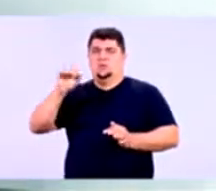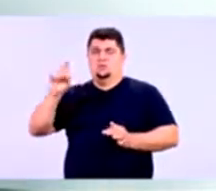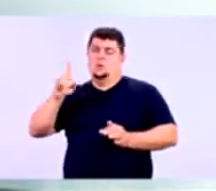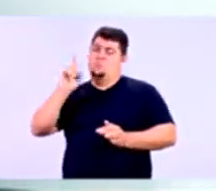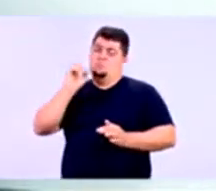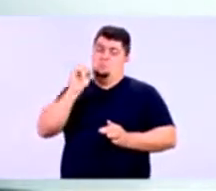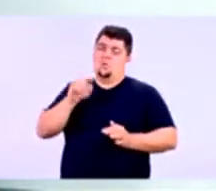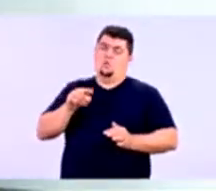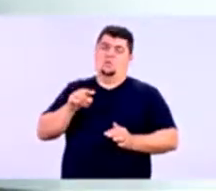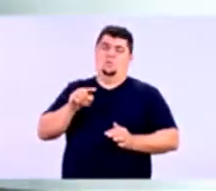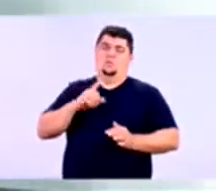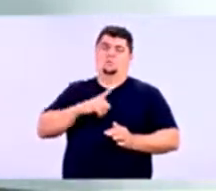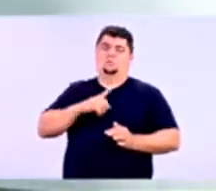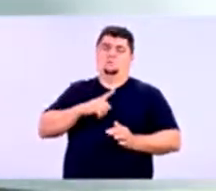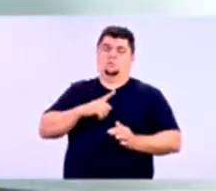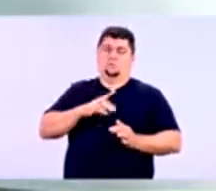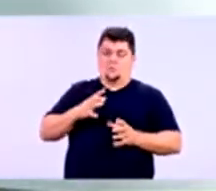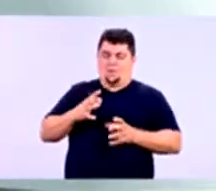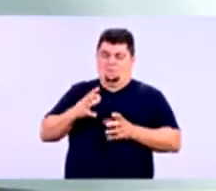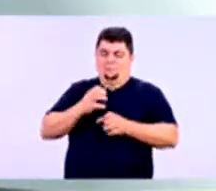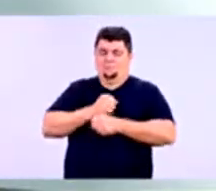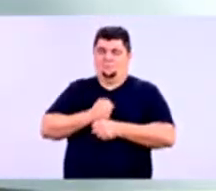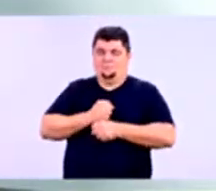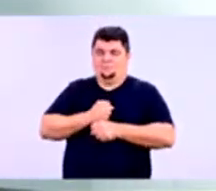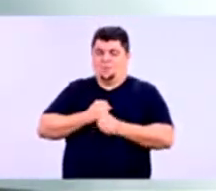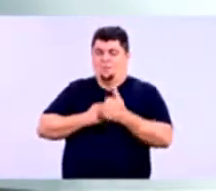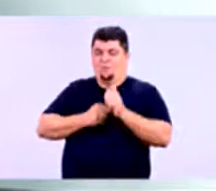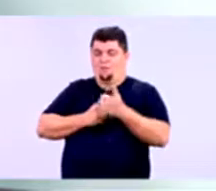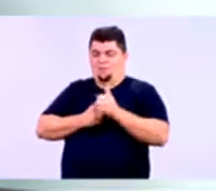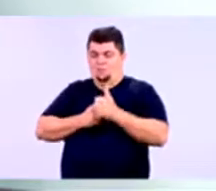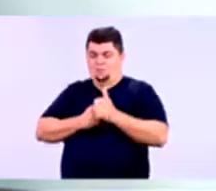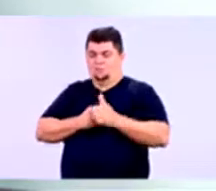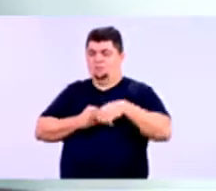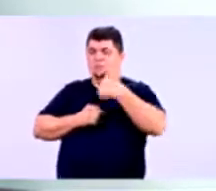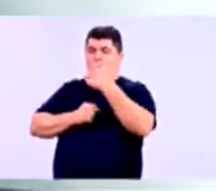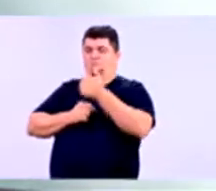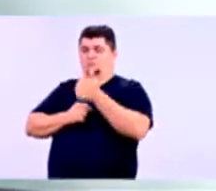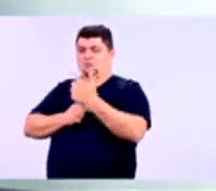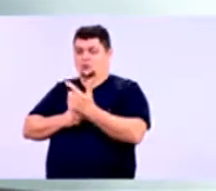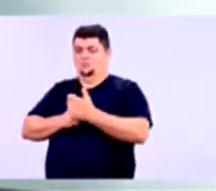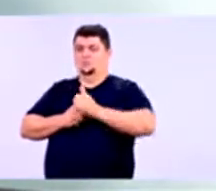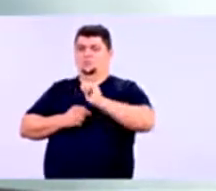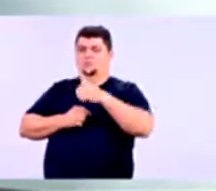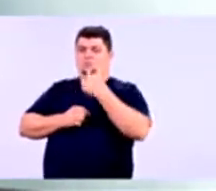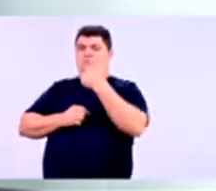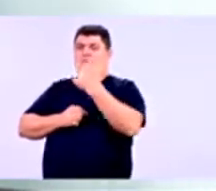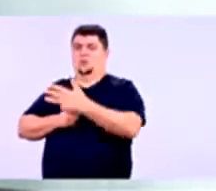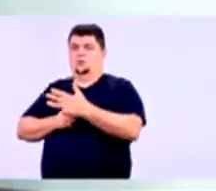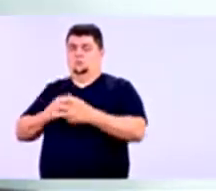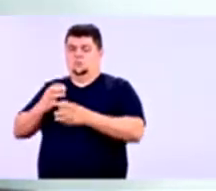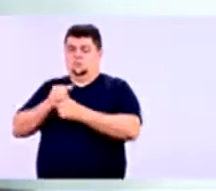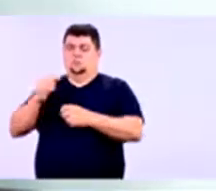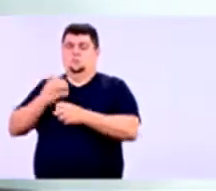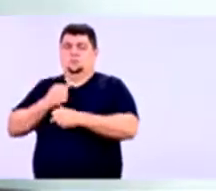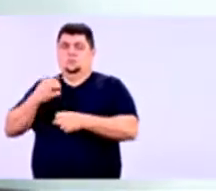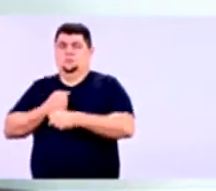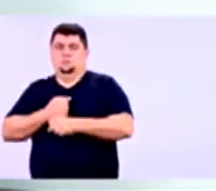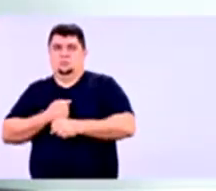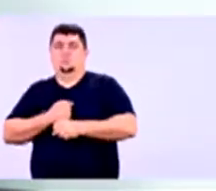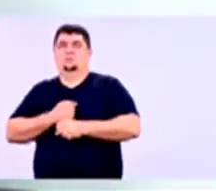R$1.000. Então, para cada mês que eu tenho investido esse capital, eu vou render o mesmo juros,